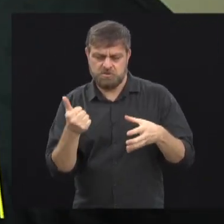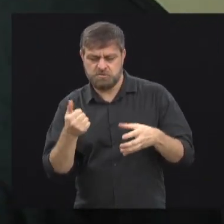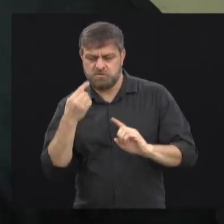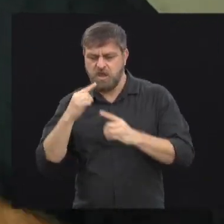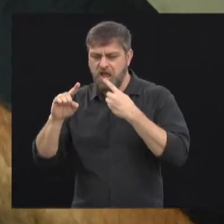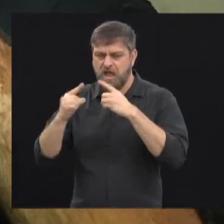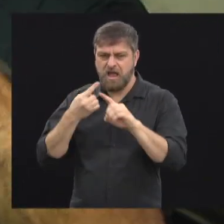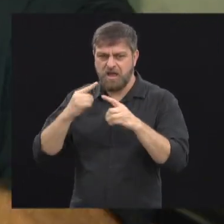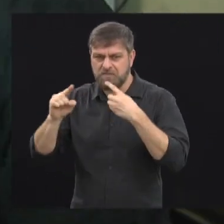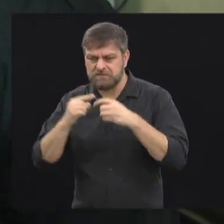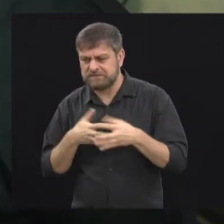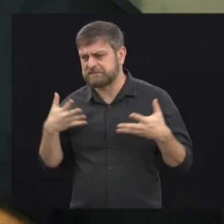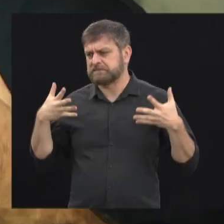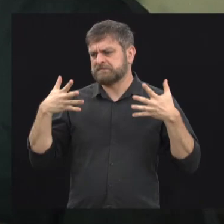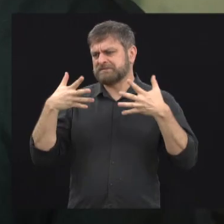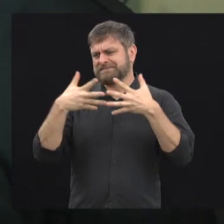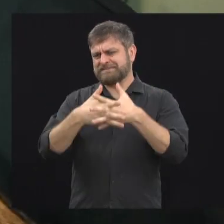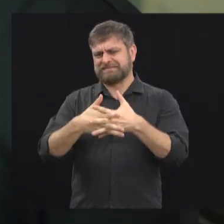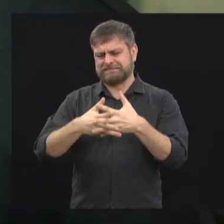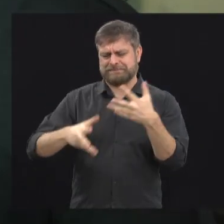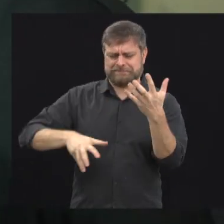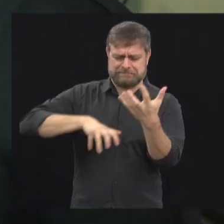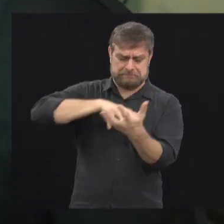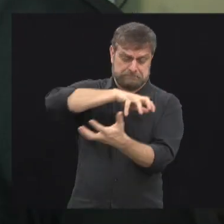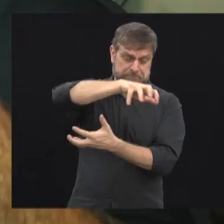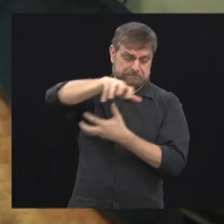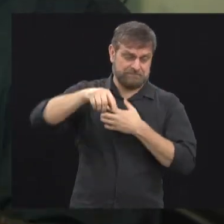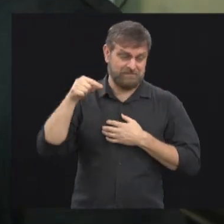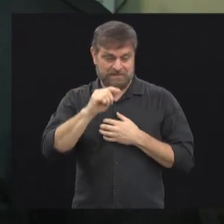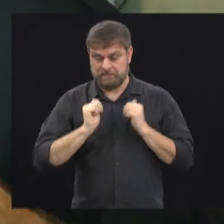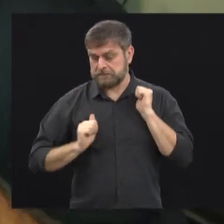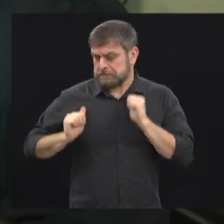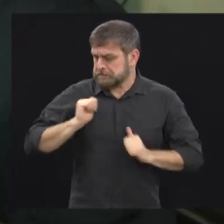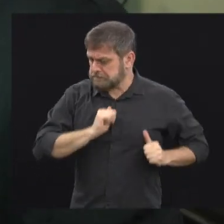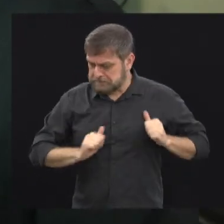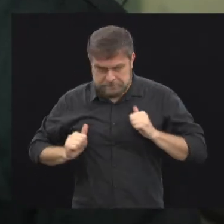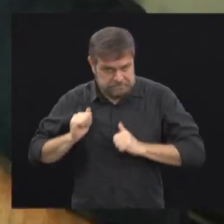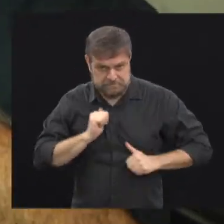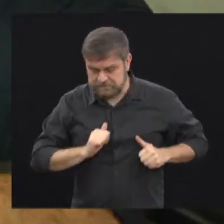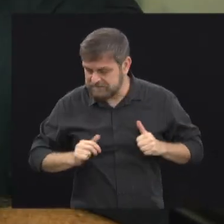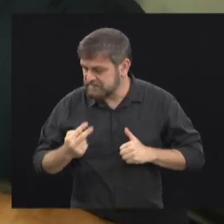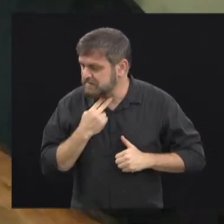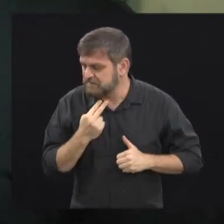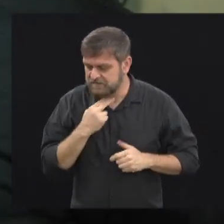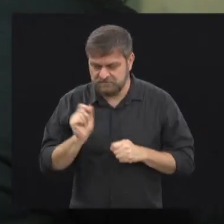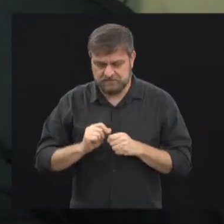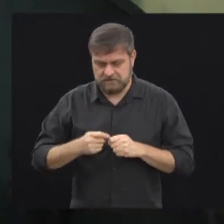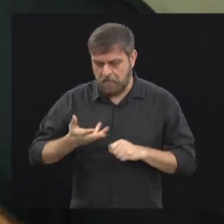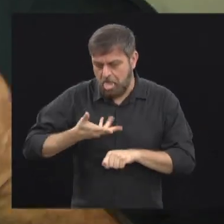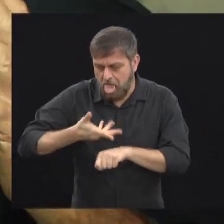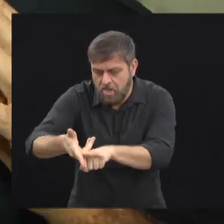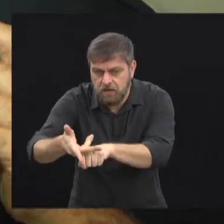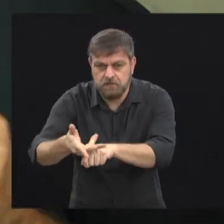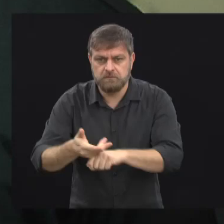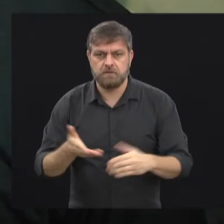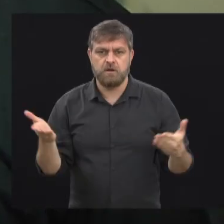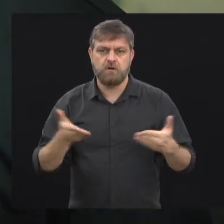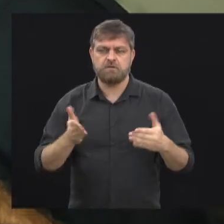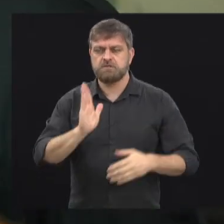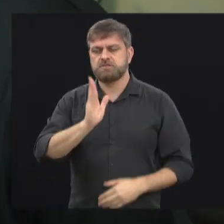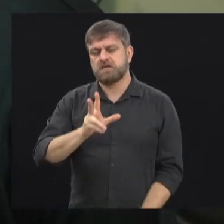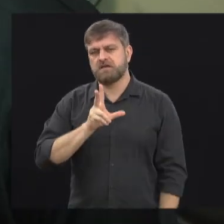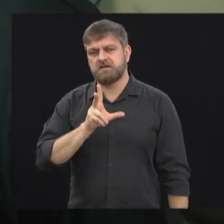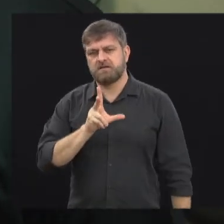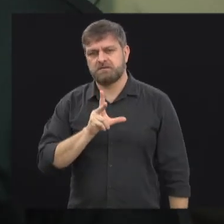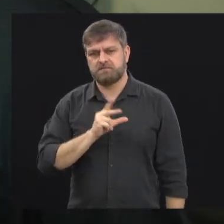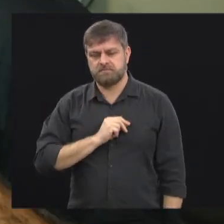CD, alguma coisa, a ansiedade e a coisa de passar na frente e tal. E hoje em dia, às